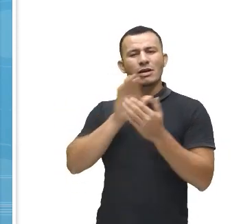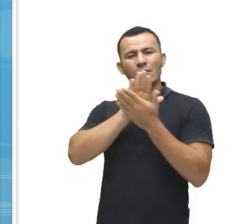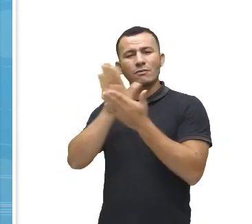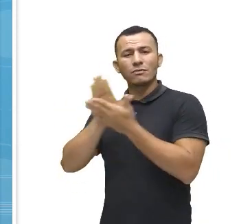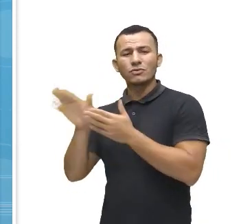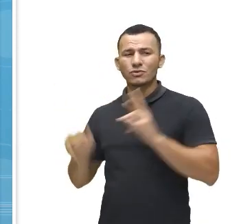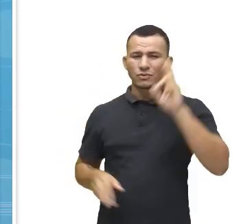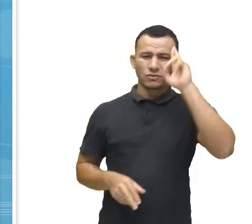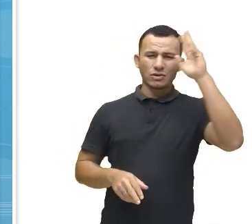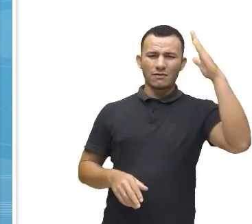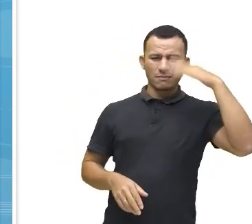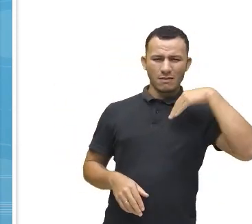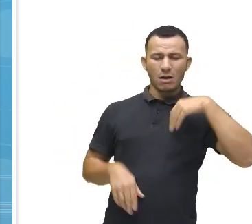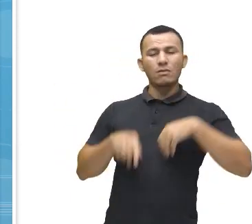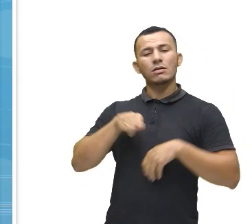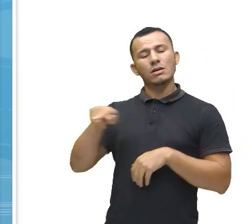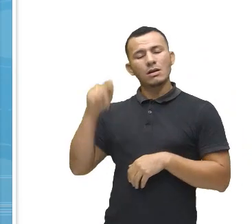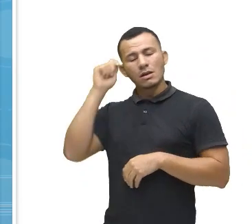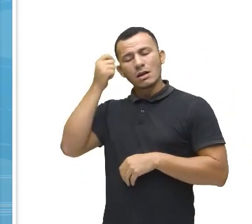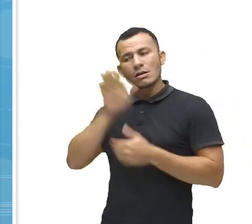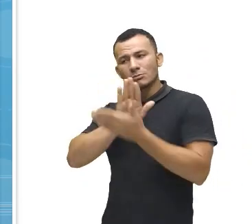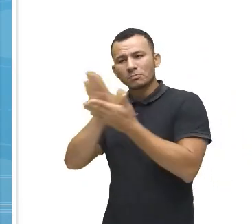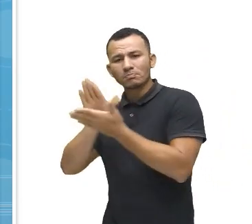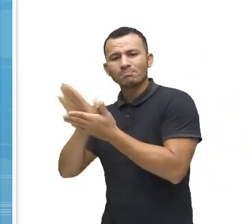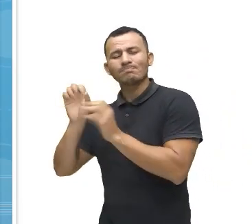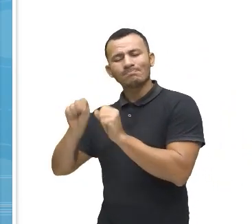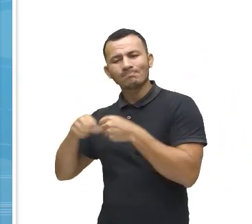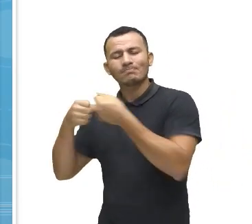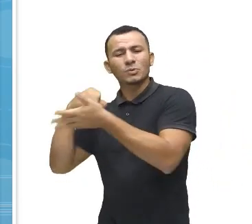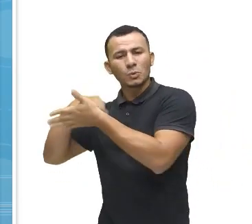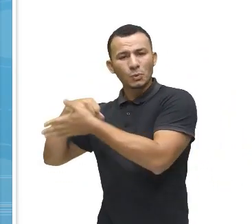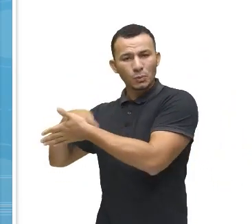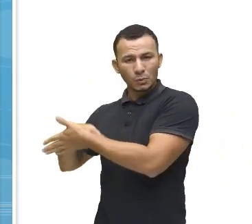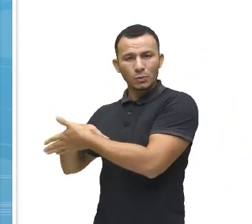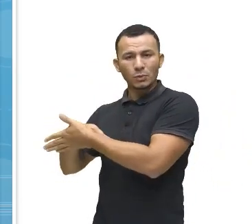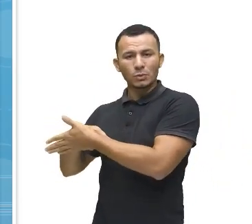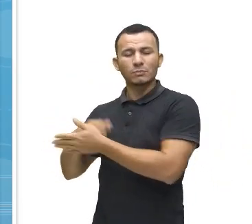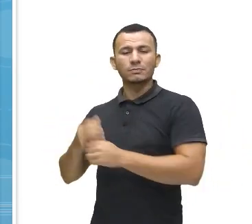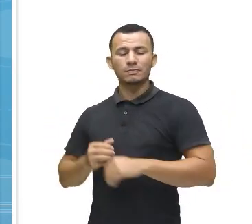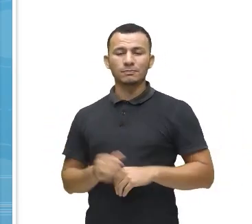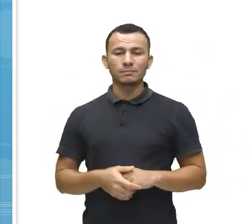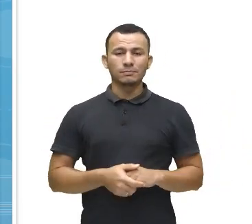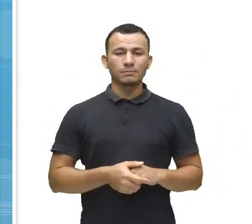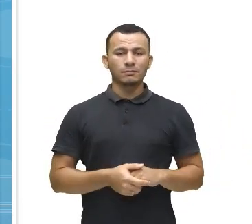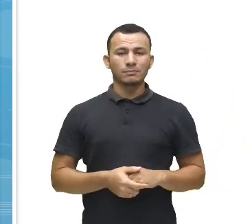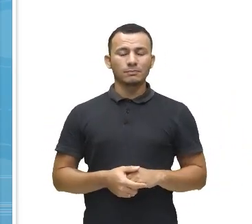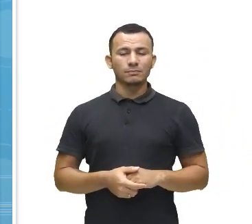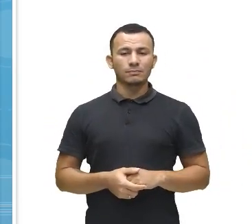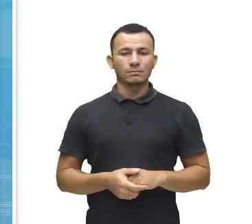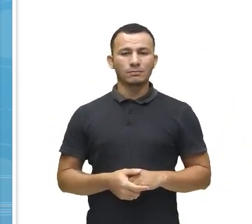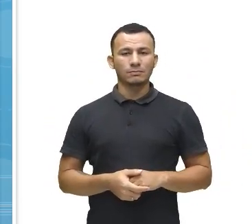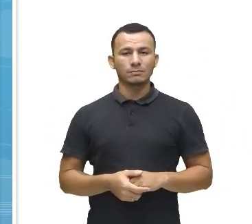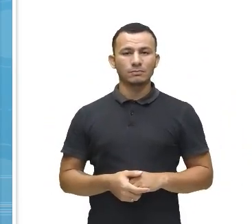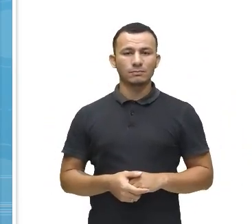correto. Representavam uma forma de resistência à escravidão. Vamos lá. O